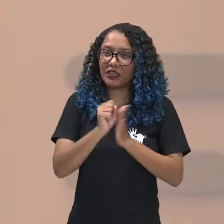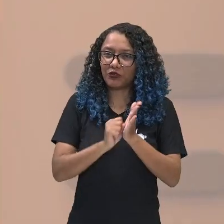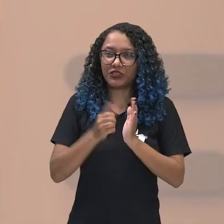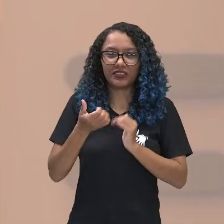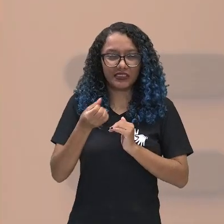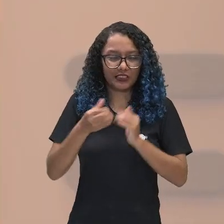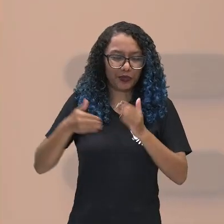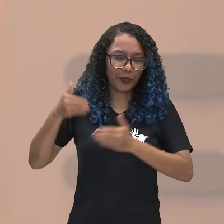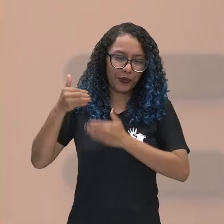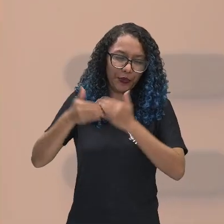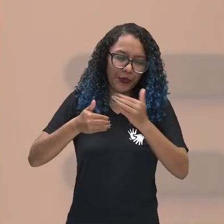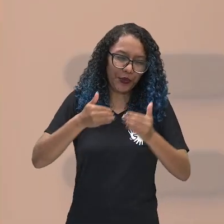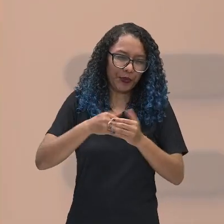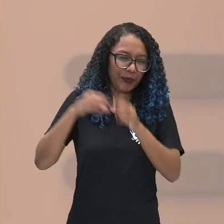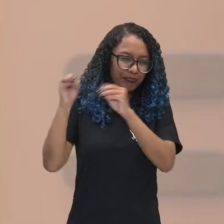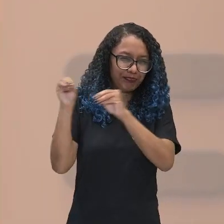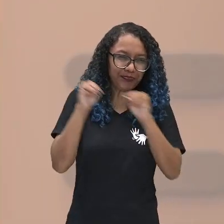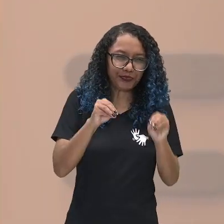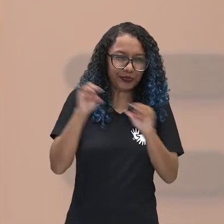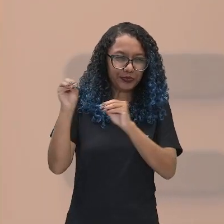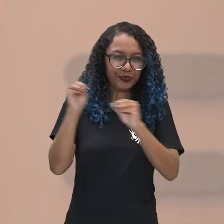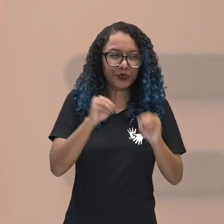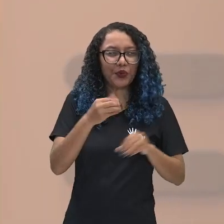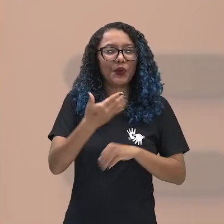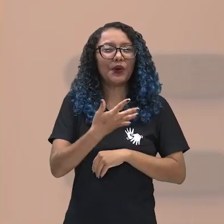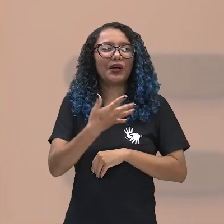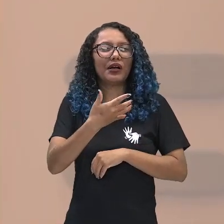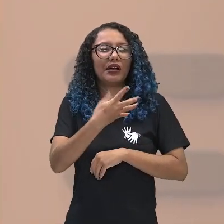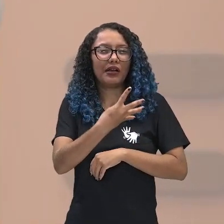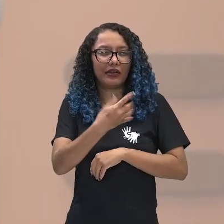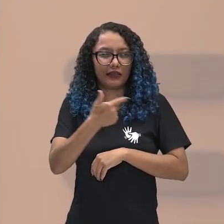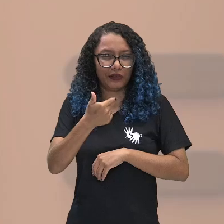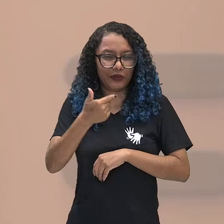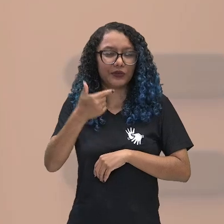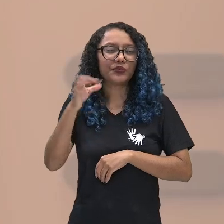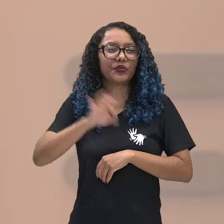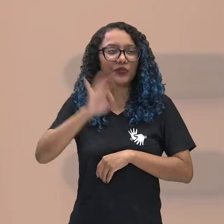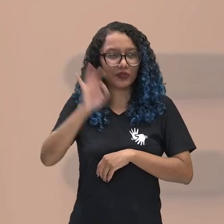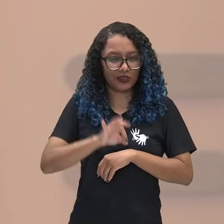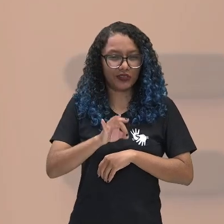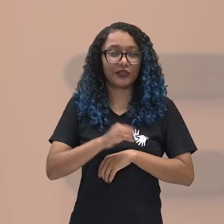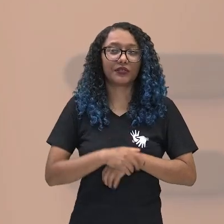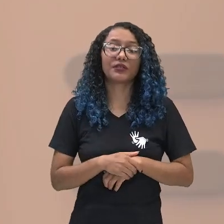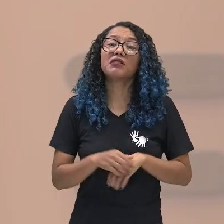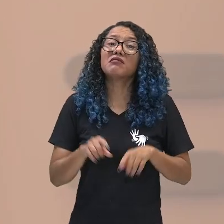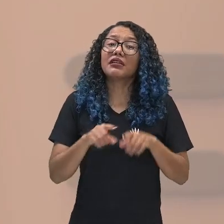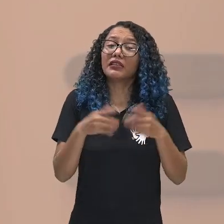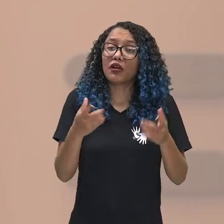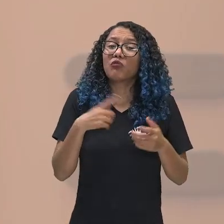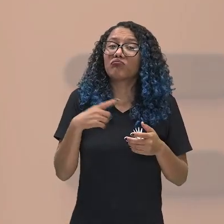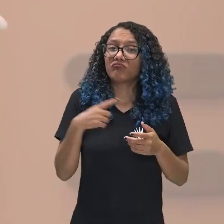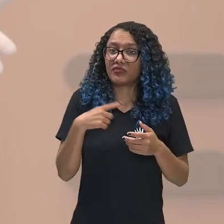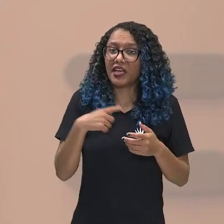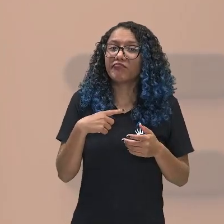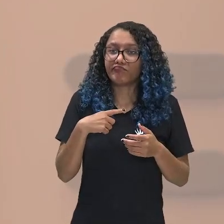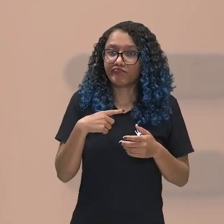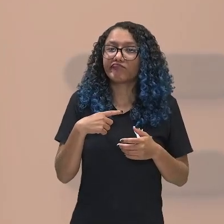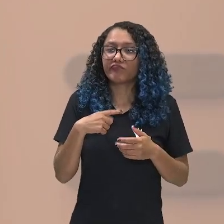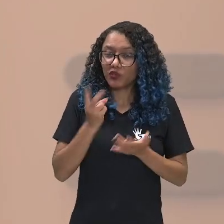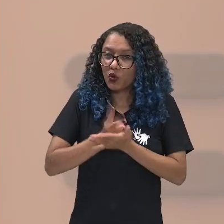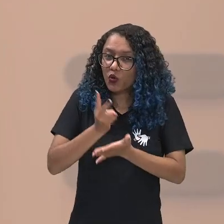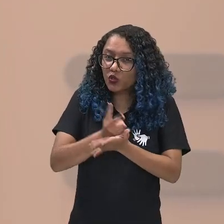aí, né, onde a gente marca que há um processo ainda de escravidão neste